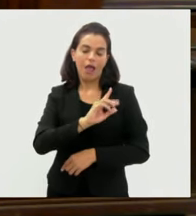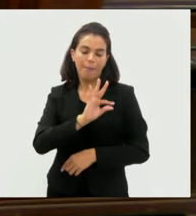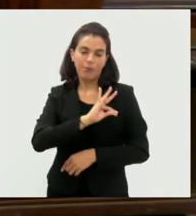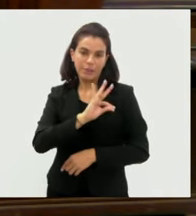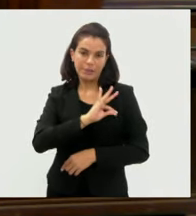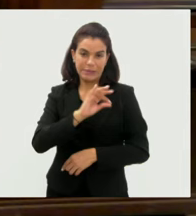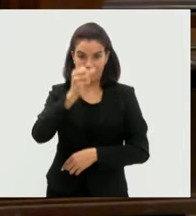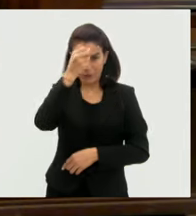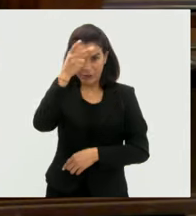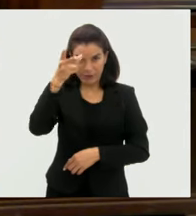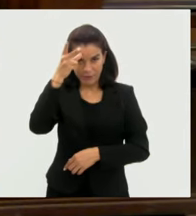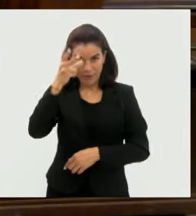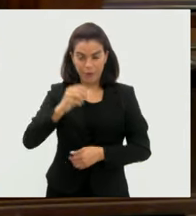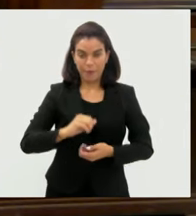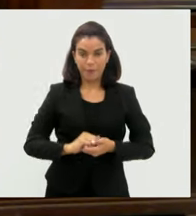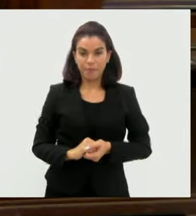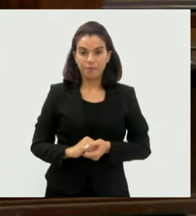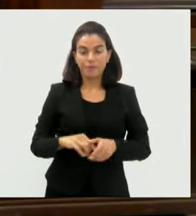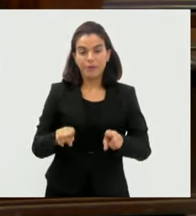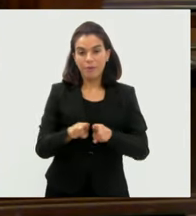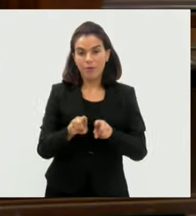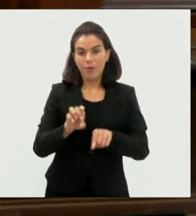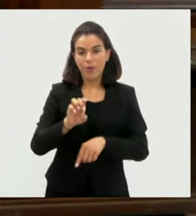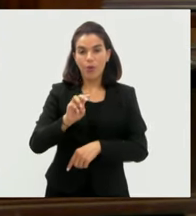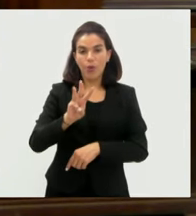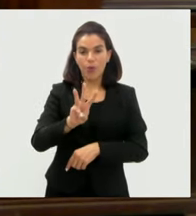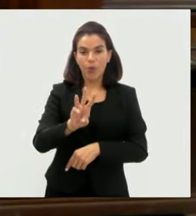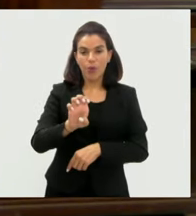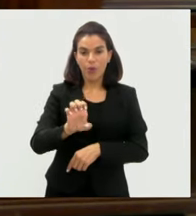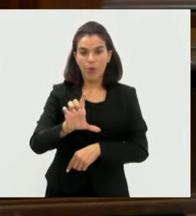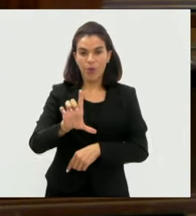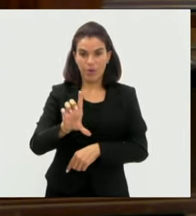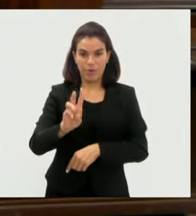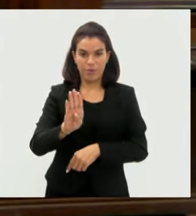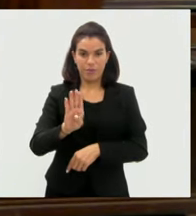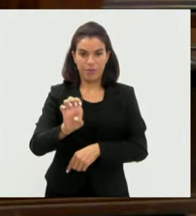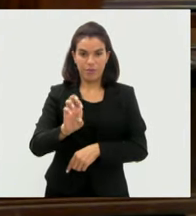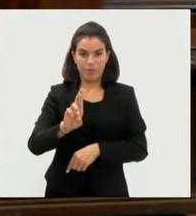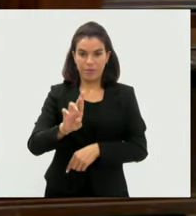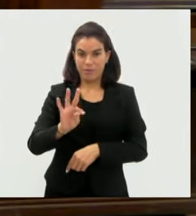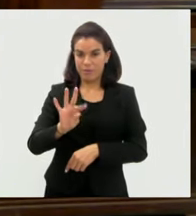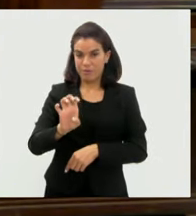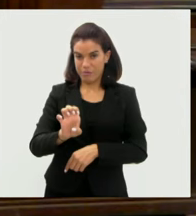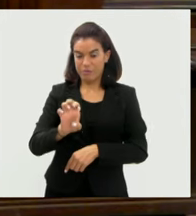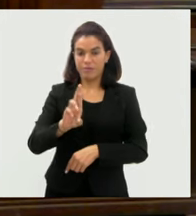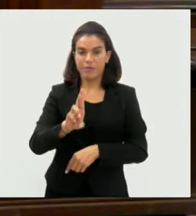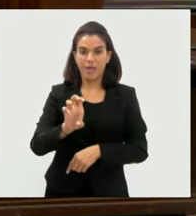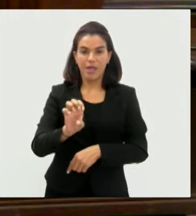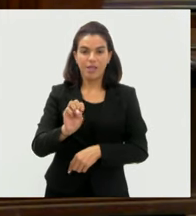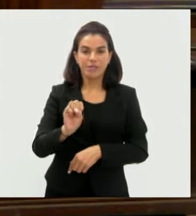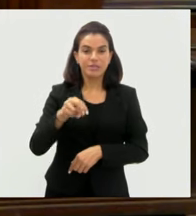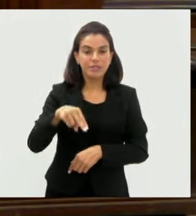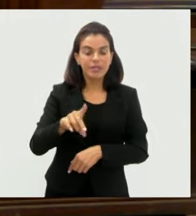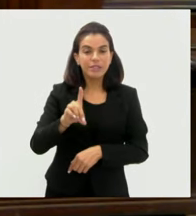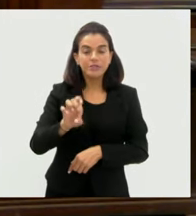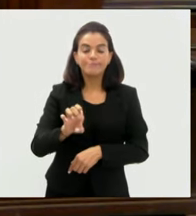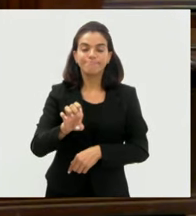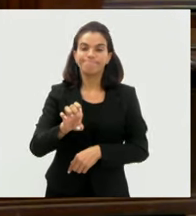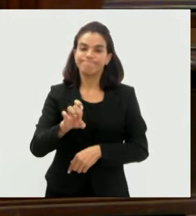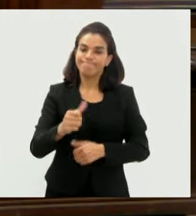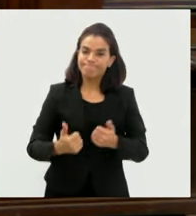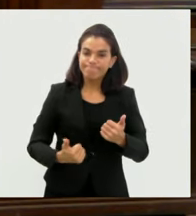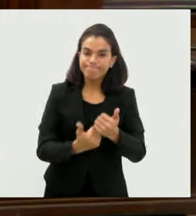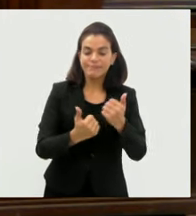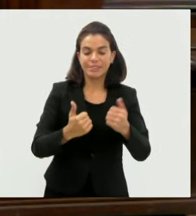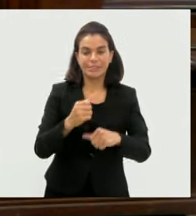do nosso prefeito, o Elbert Rezende, uma grande parceria em favor da segurança pública